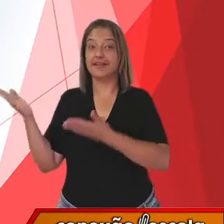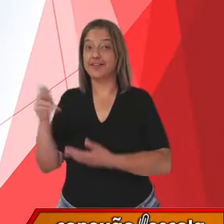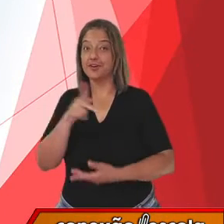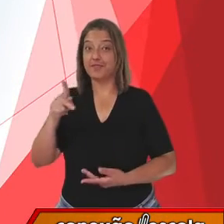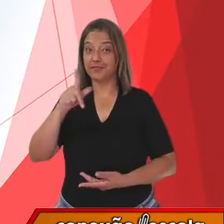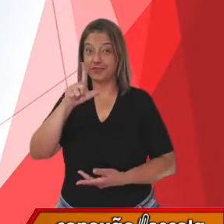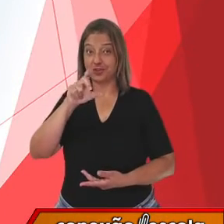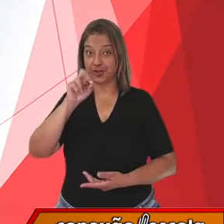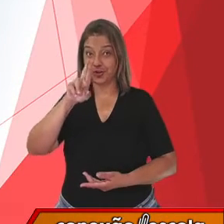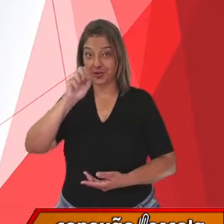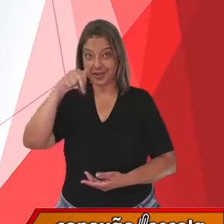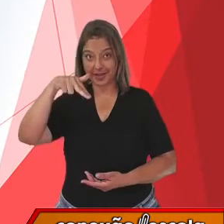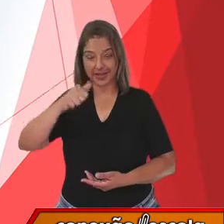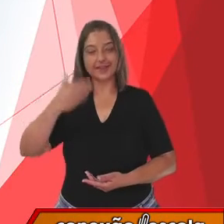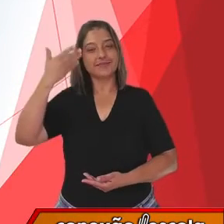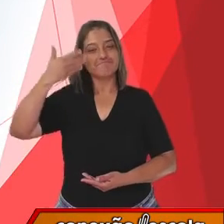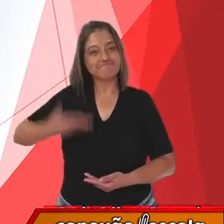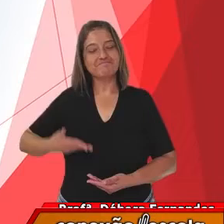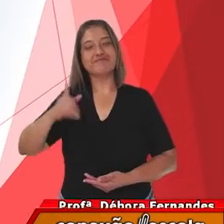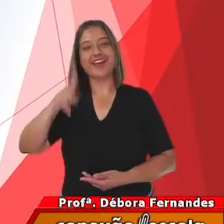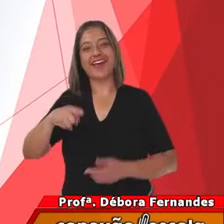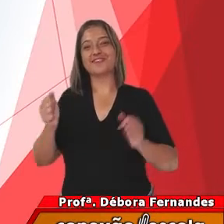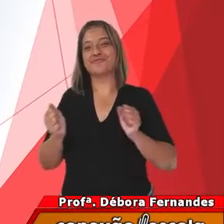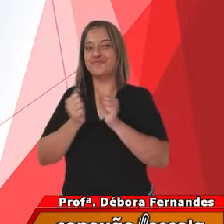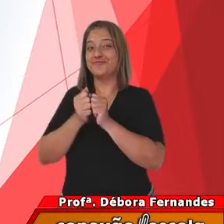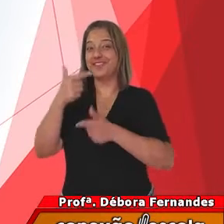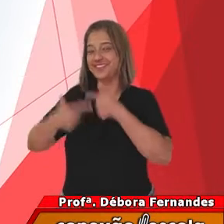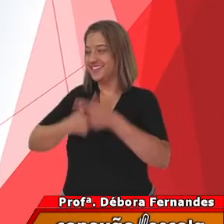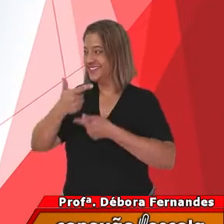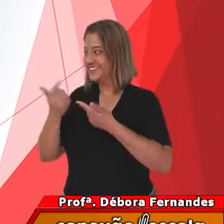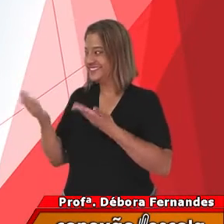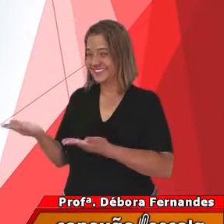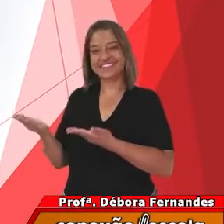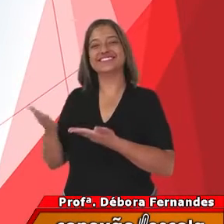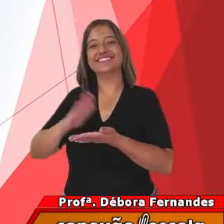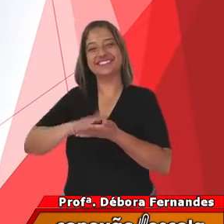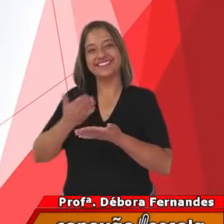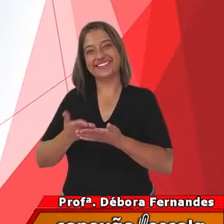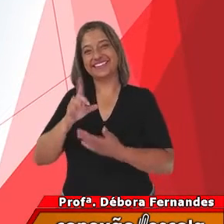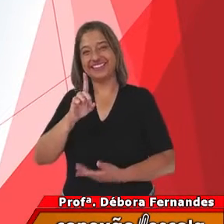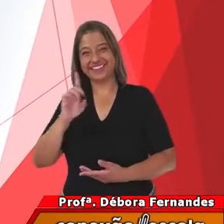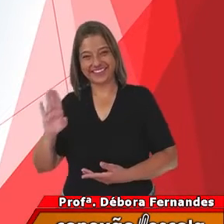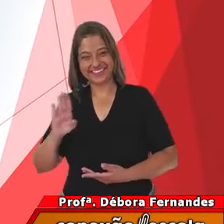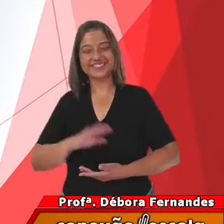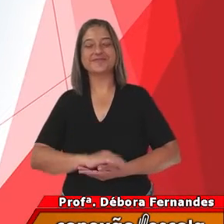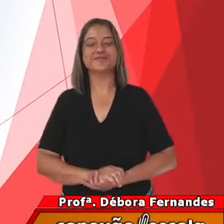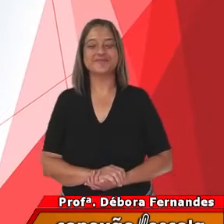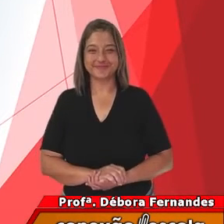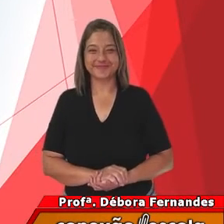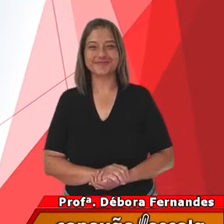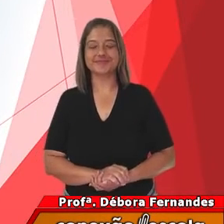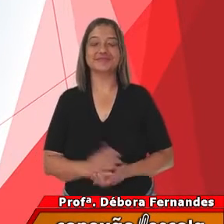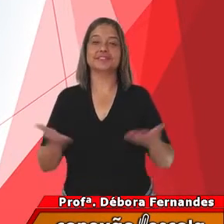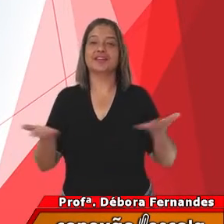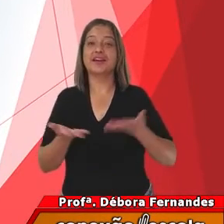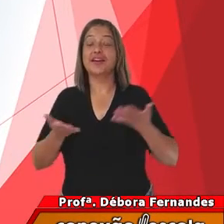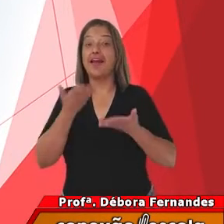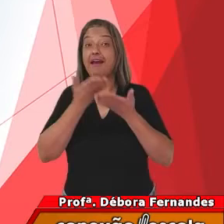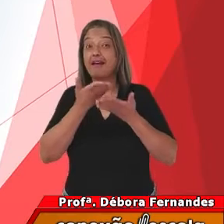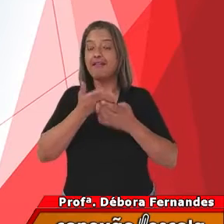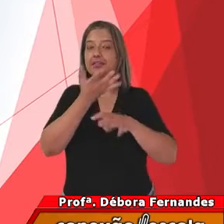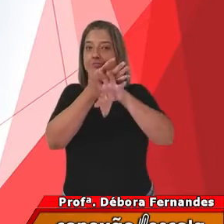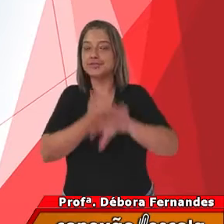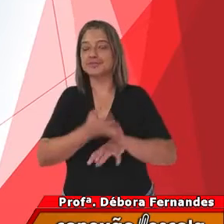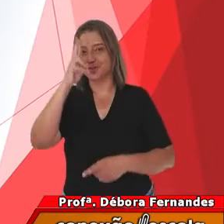sou a professora Lorena e esta é minha parceira, a intérprete Débora. Em nossa aula de História para a turma